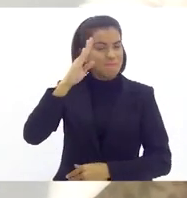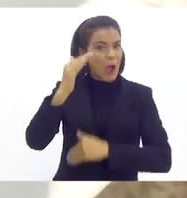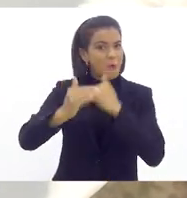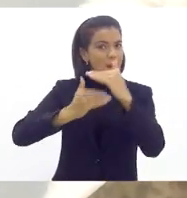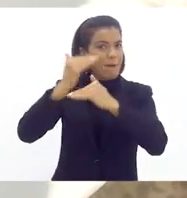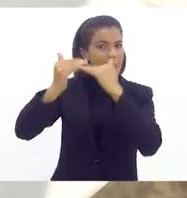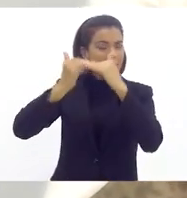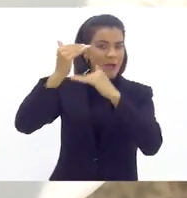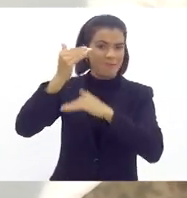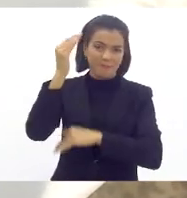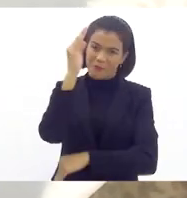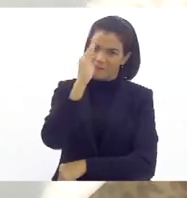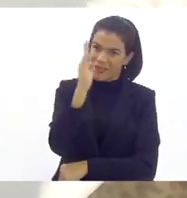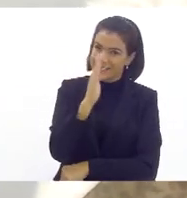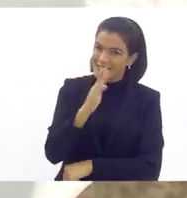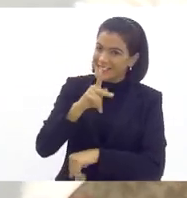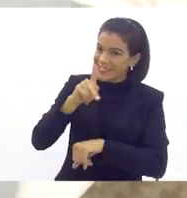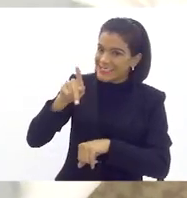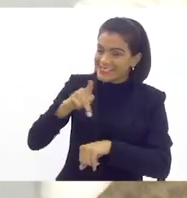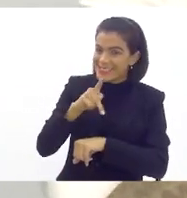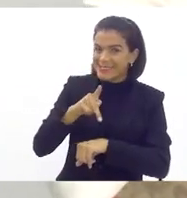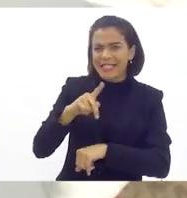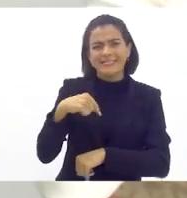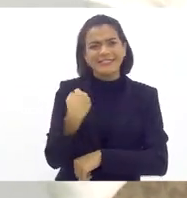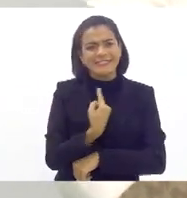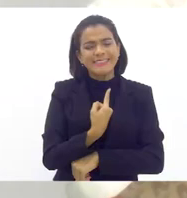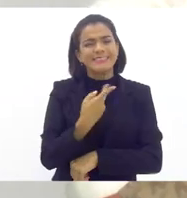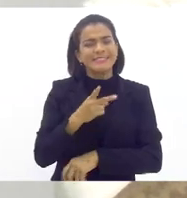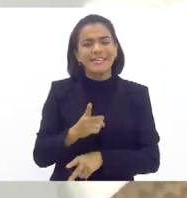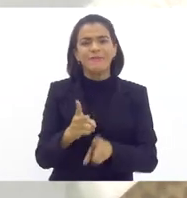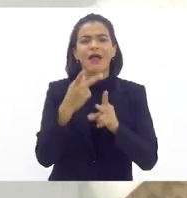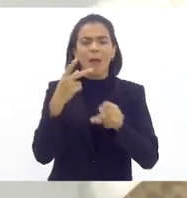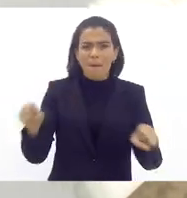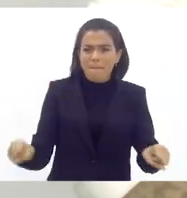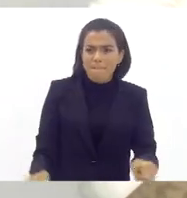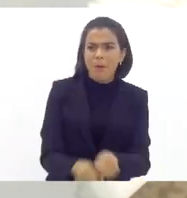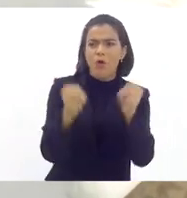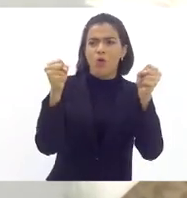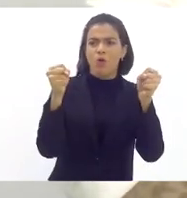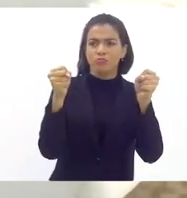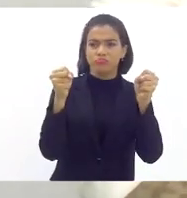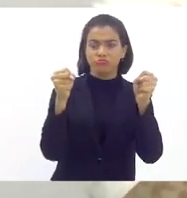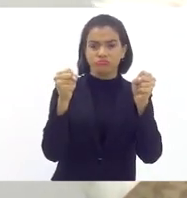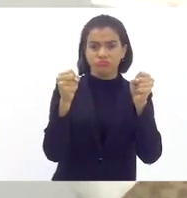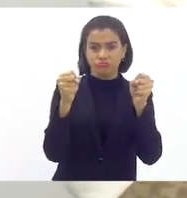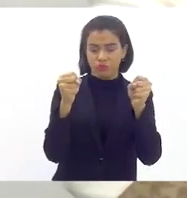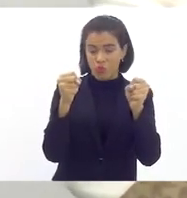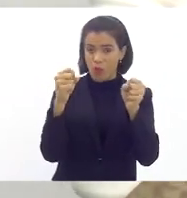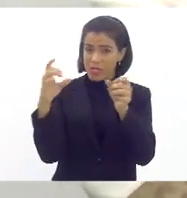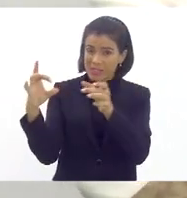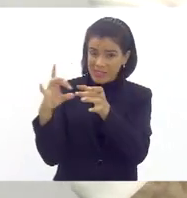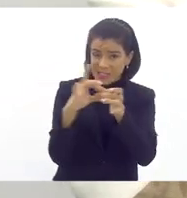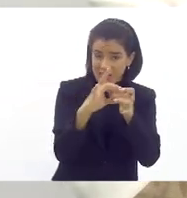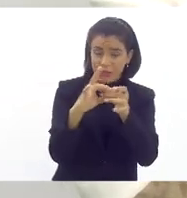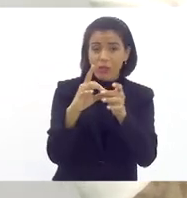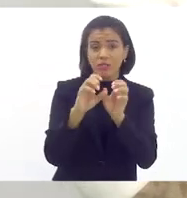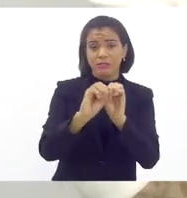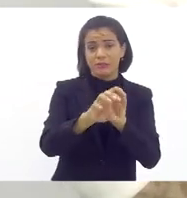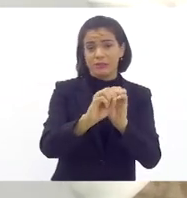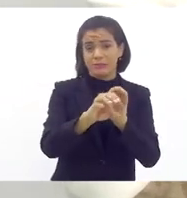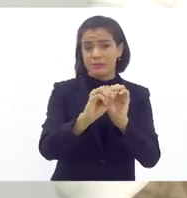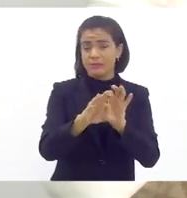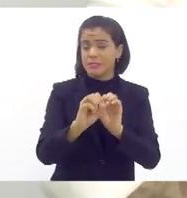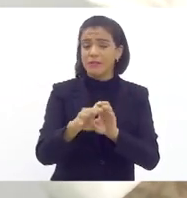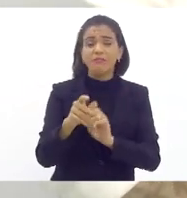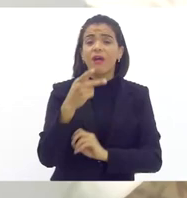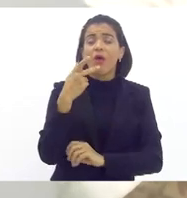desse país. E, quando a gente fala sobre romper com essa lógica de ensino, a gente está falando